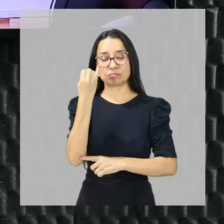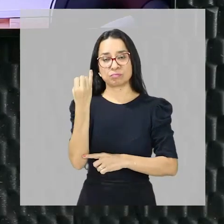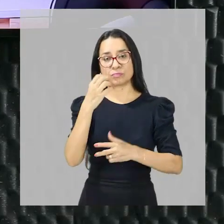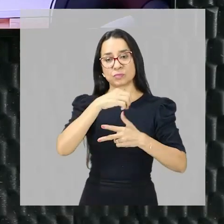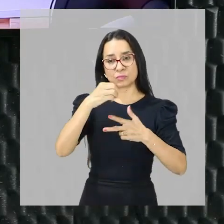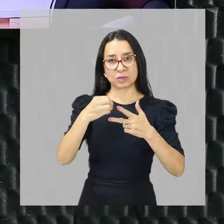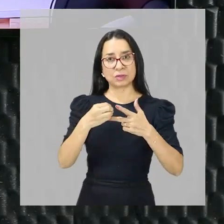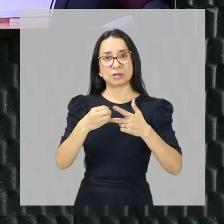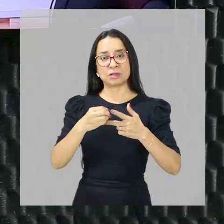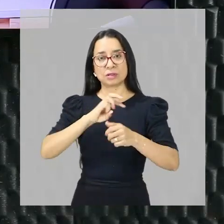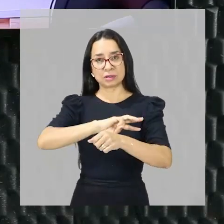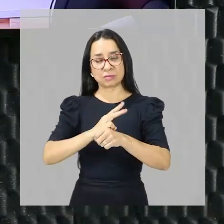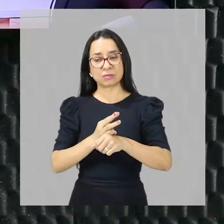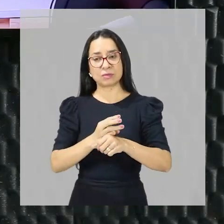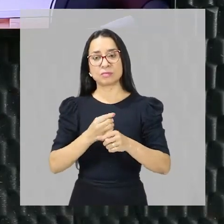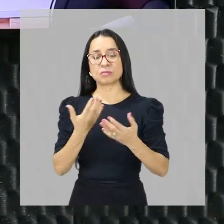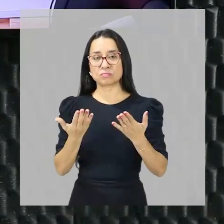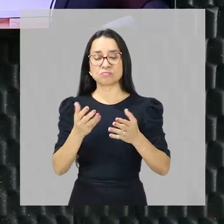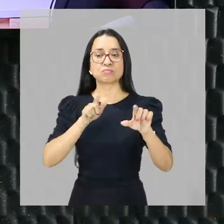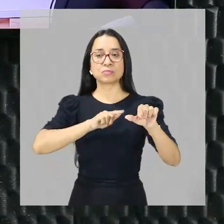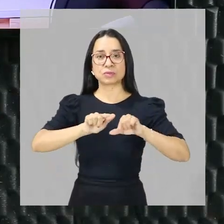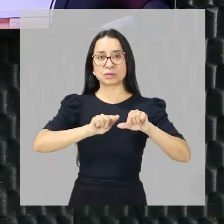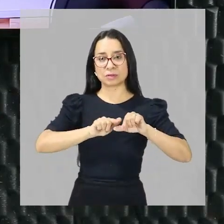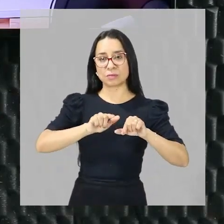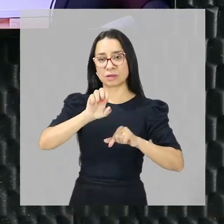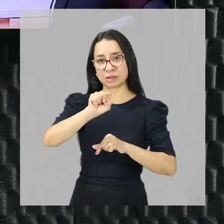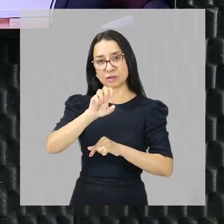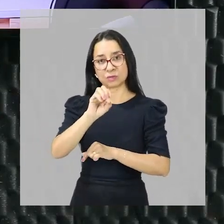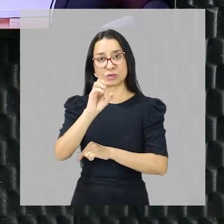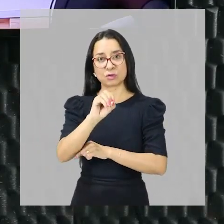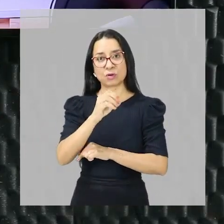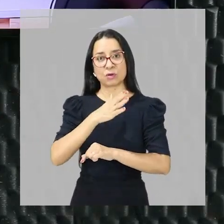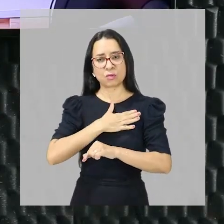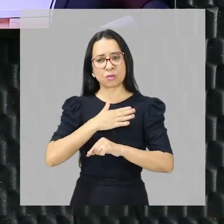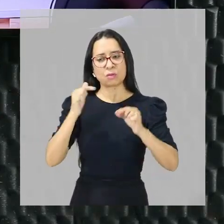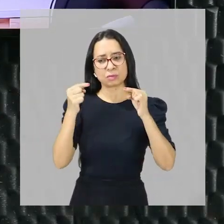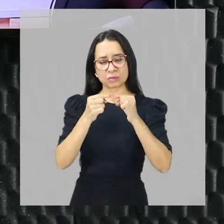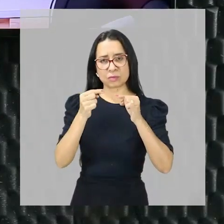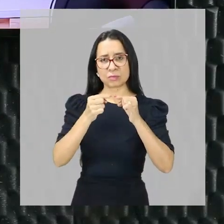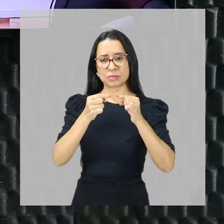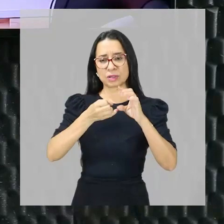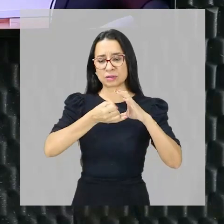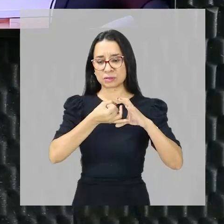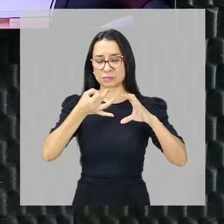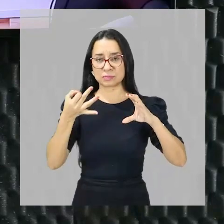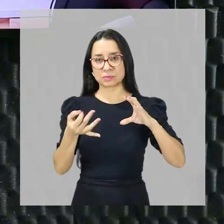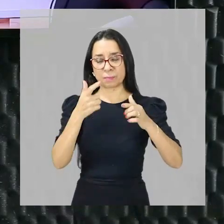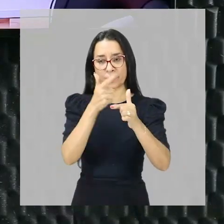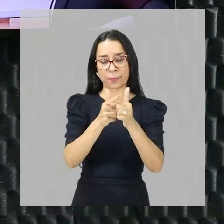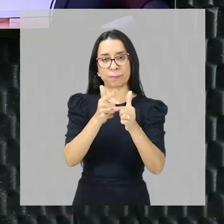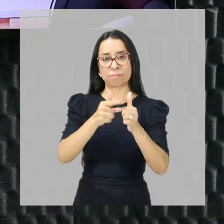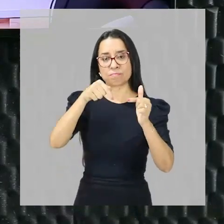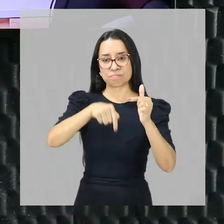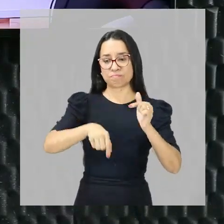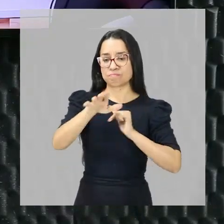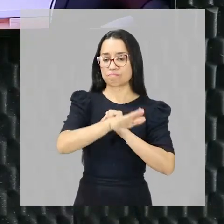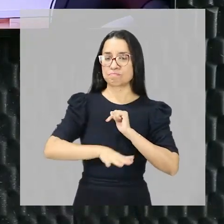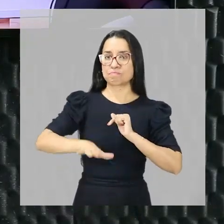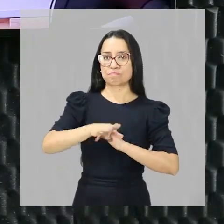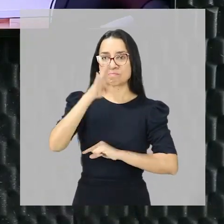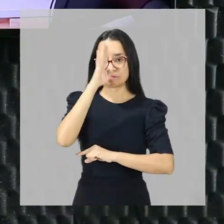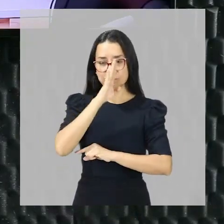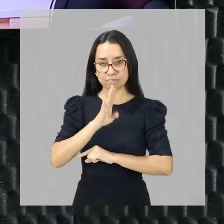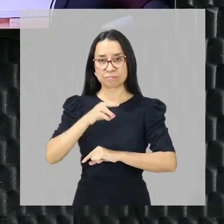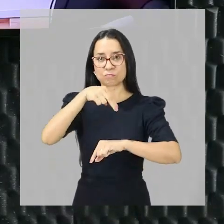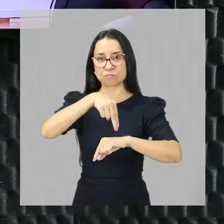Enem e a UEMA também, quando trabalham solos, elas gostam muito de atrelar as características do solo, as problemáticas dentro do território nacional.